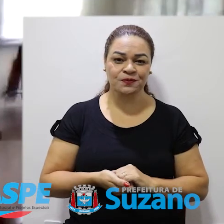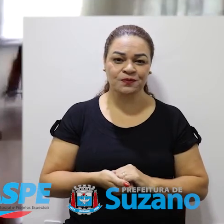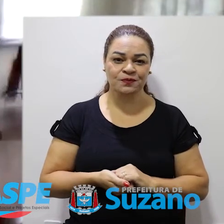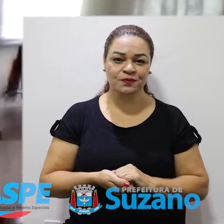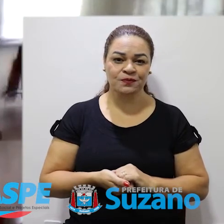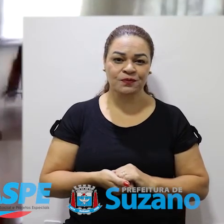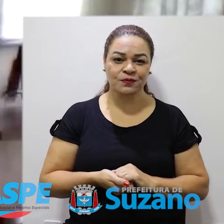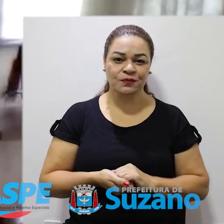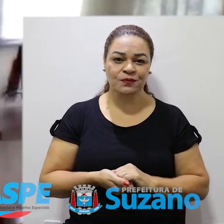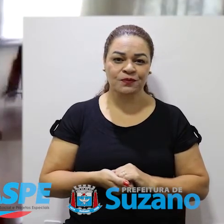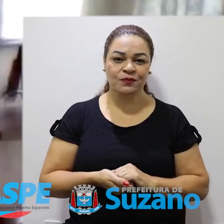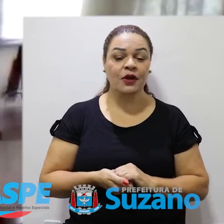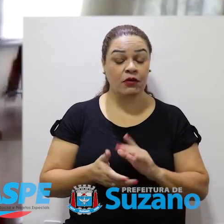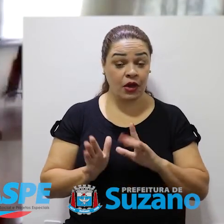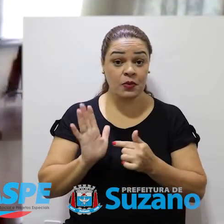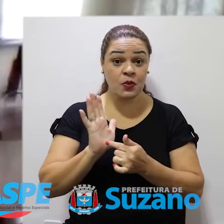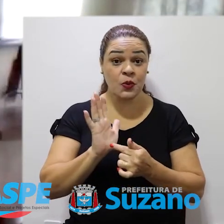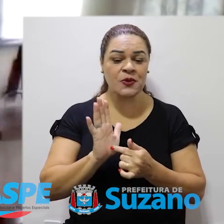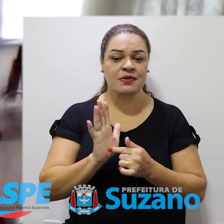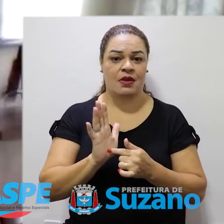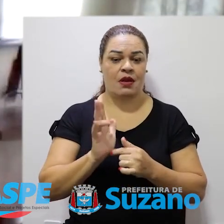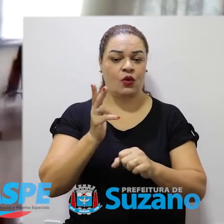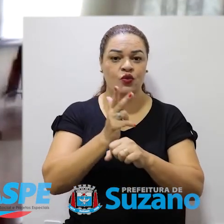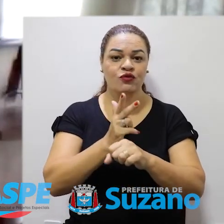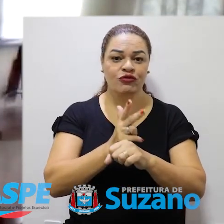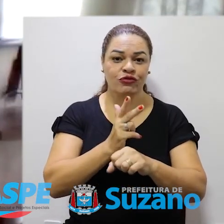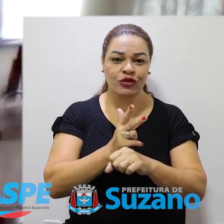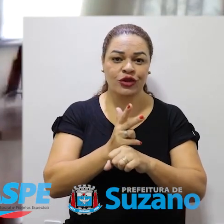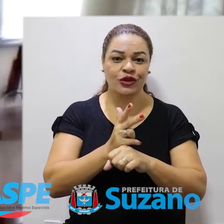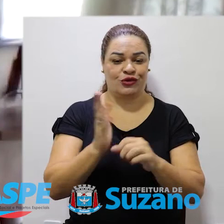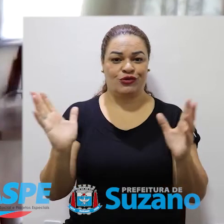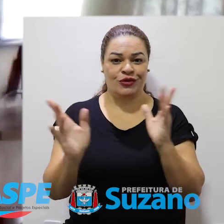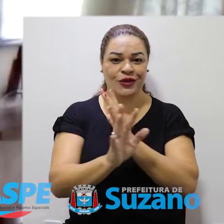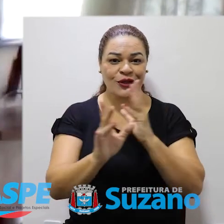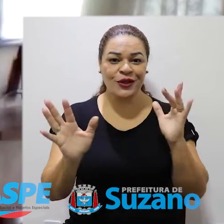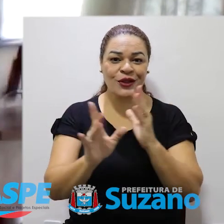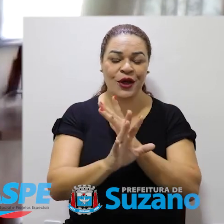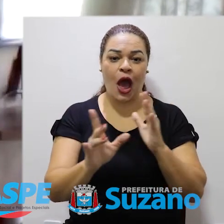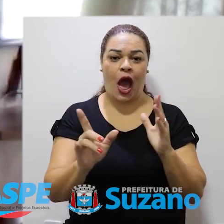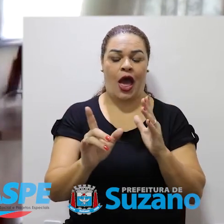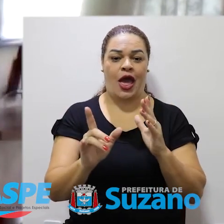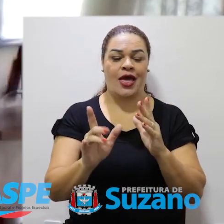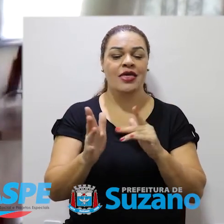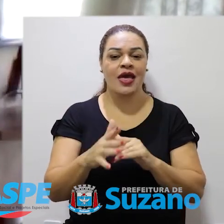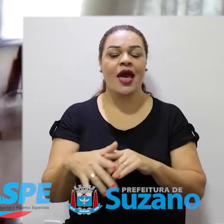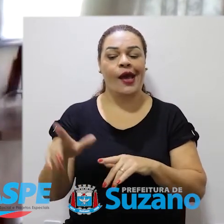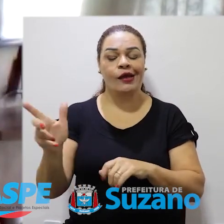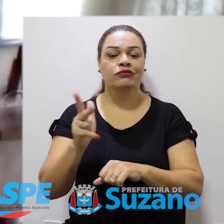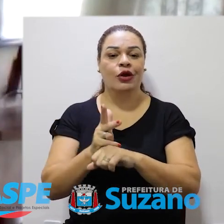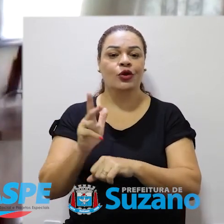eu fui tentando explanar para vocês hoje, que é um vídeo que está disponível no YouTube, que foi feito pelo Gabriel,